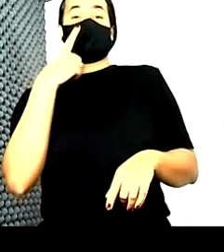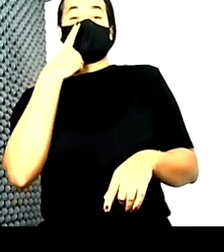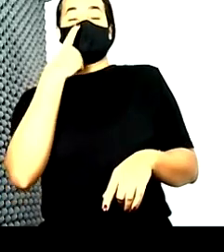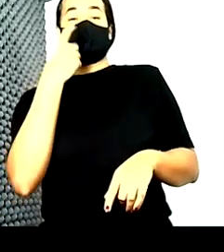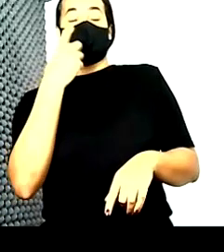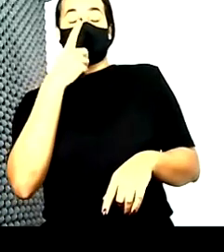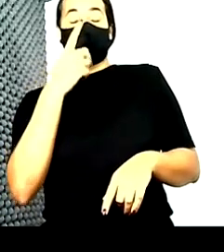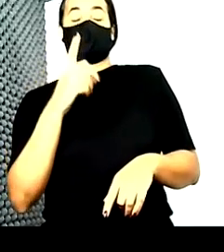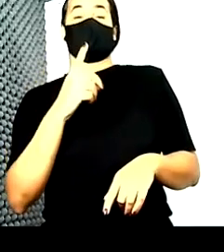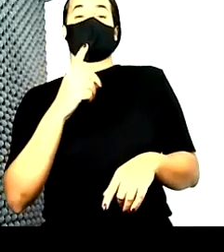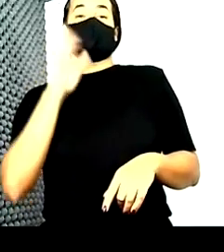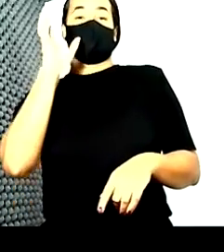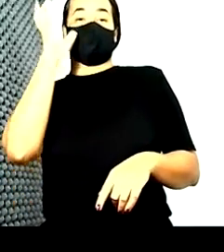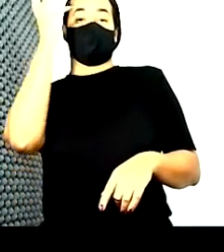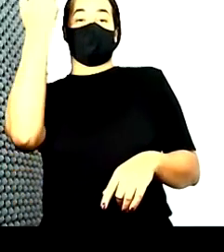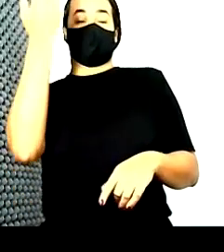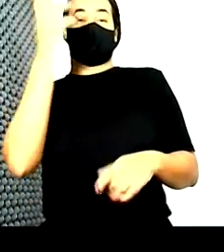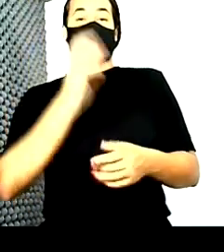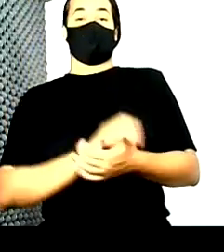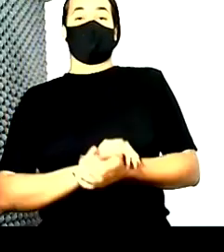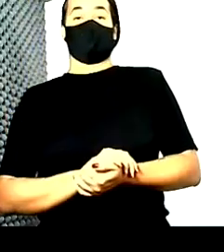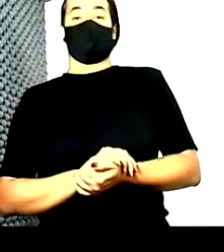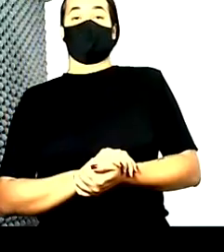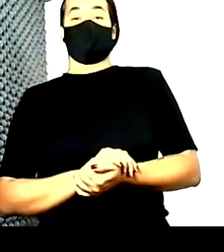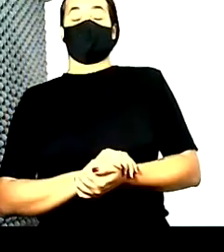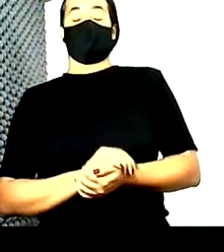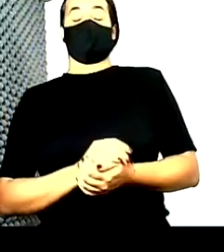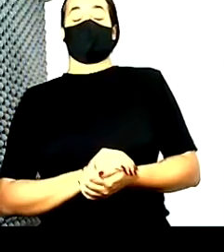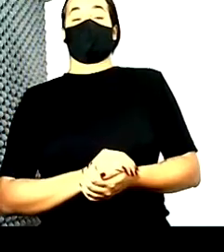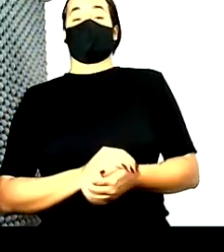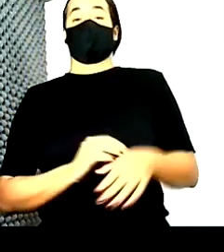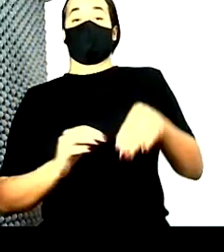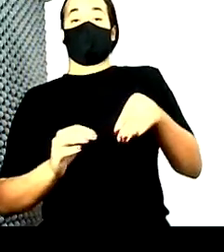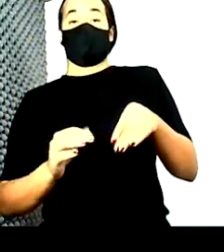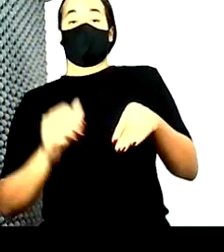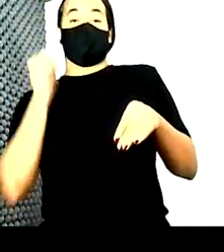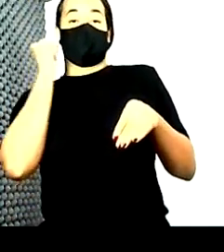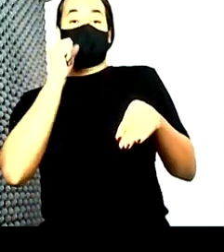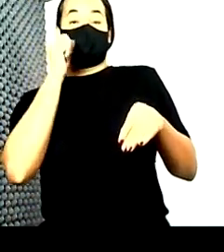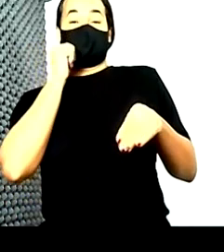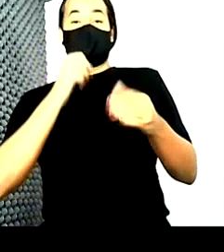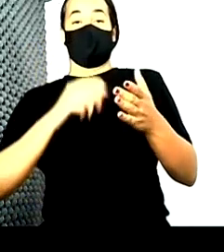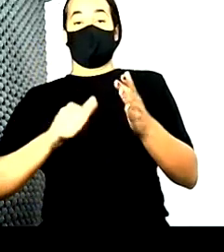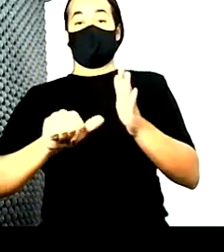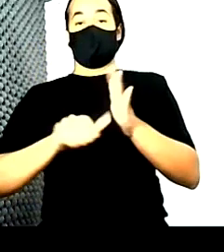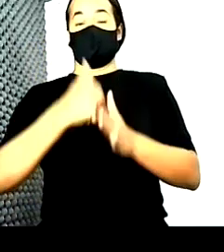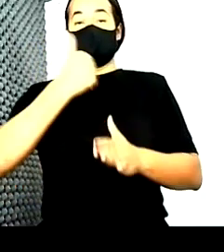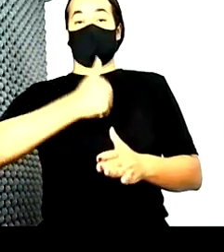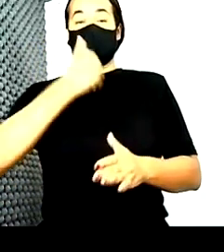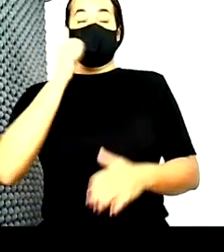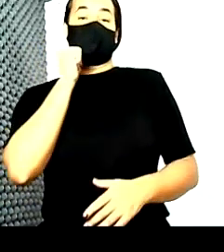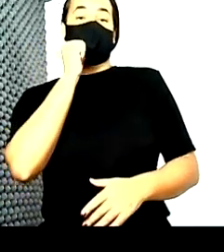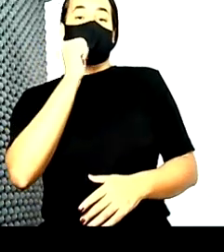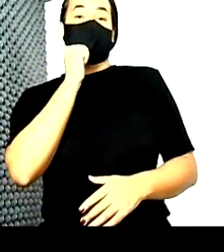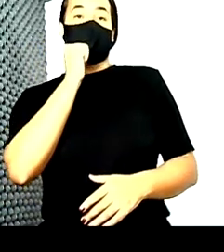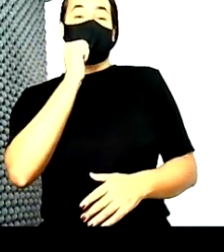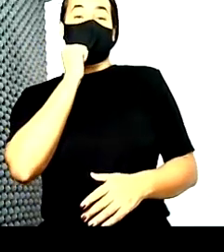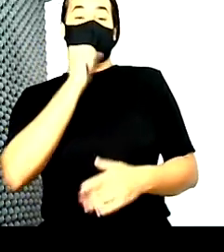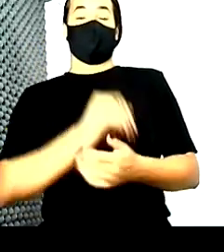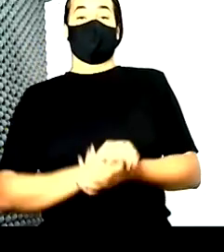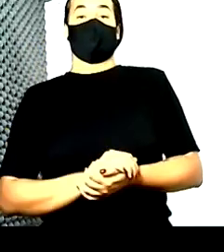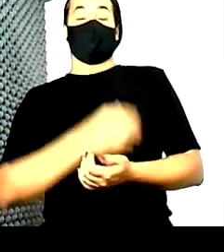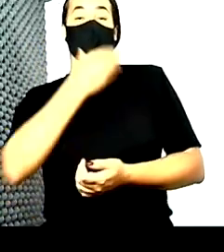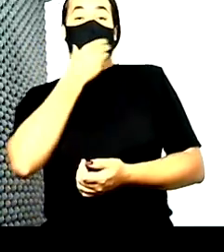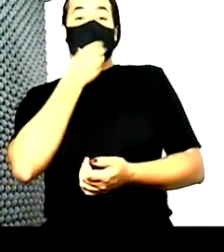caso da mulher, também a vagina, a primeira menstruação. No caso do homem, primeiro o rosto, vai aparecer